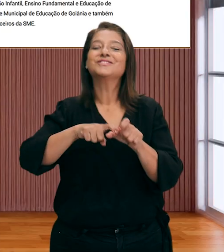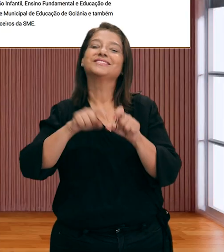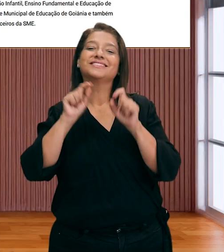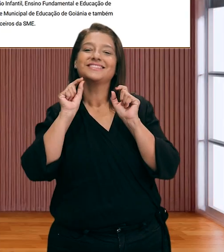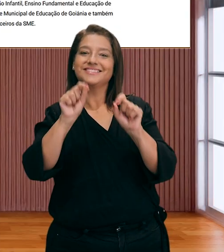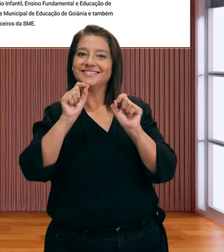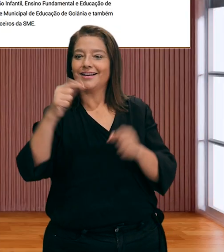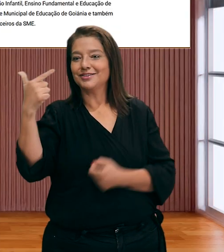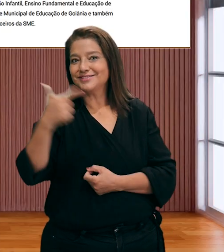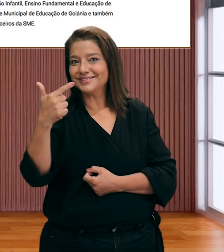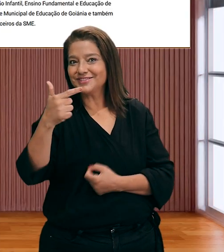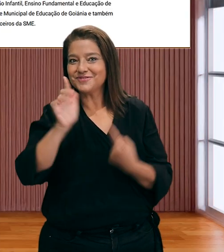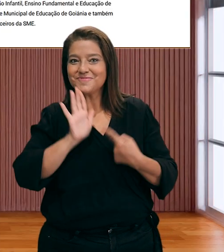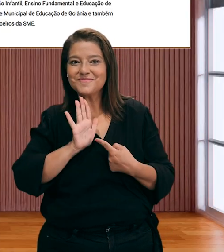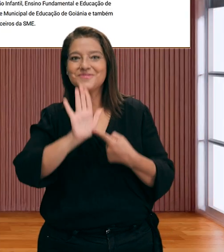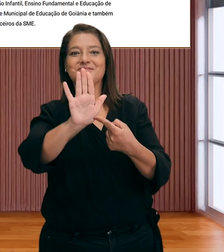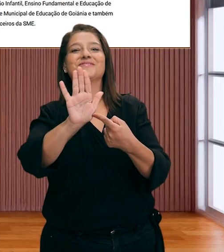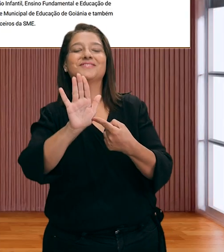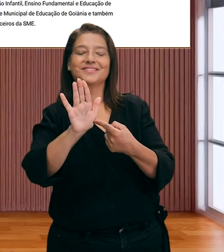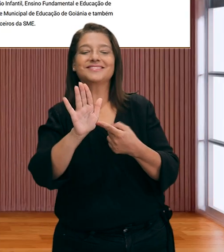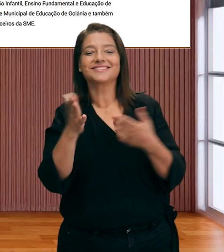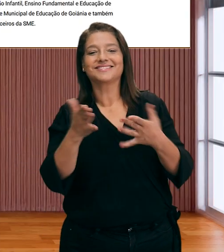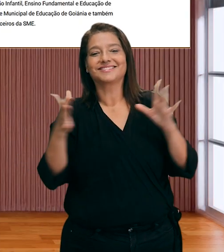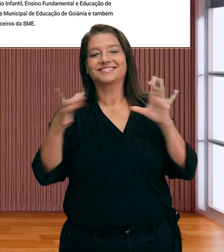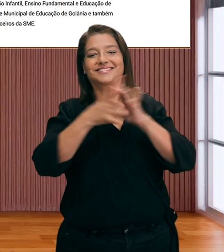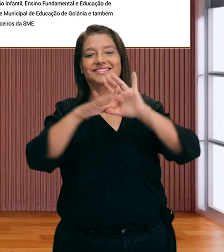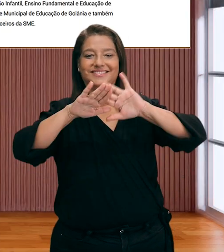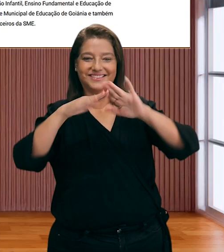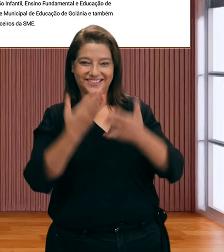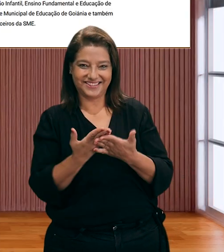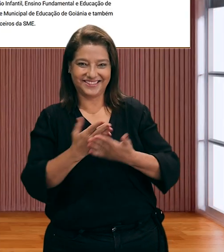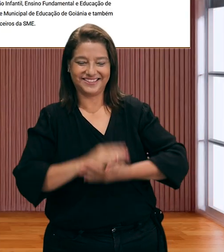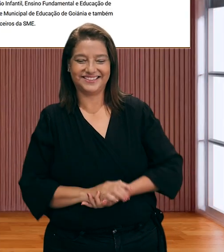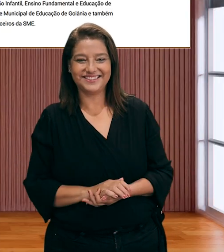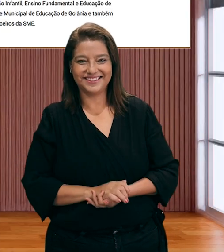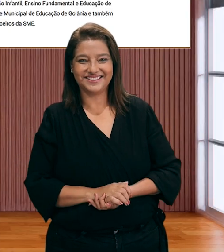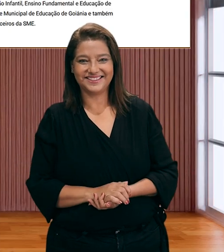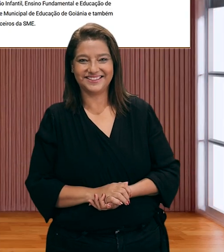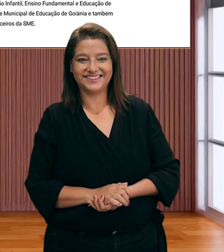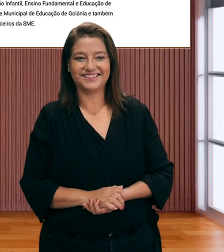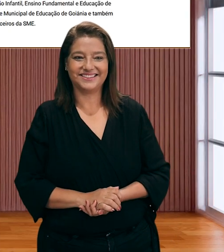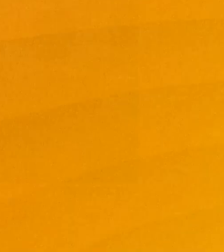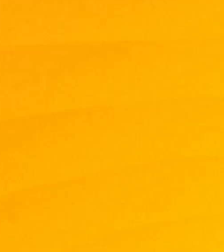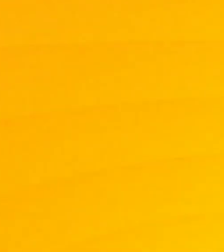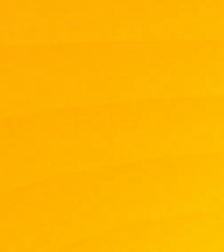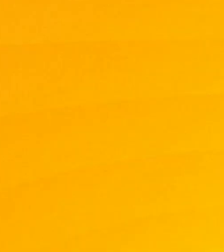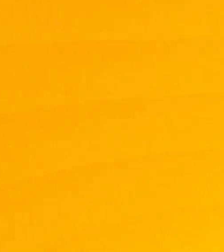gente volta com o segundo bloco do programa Conexão Escola.